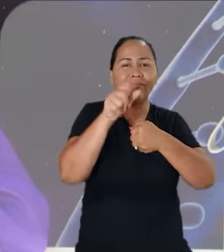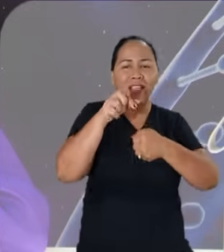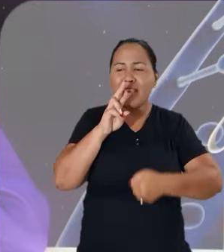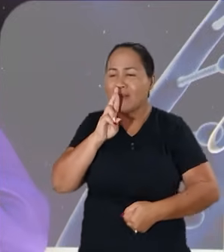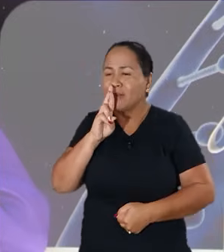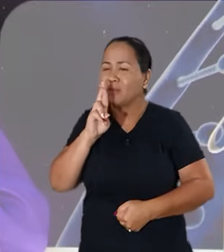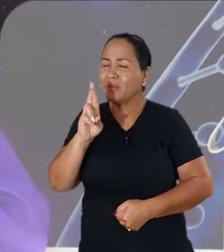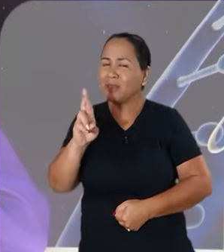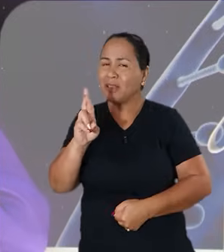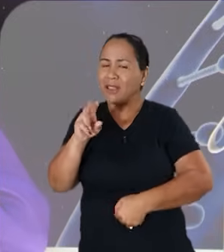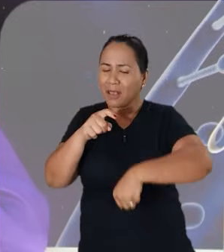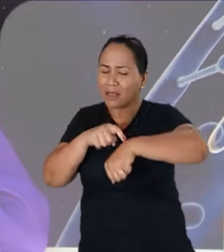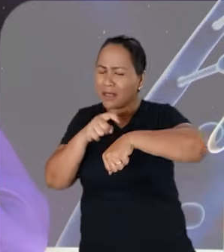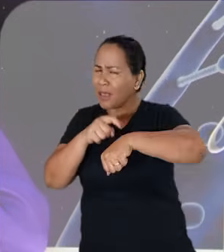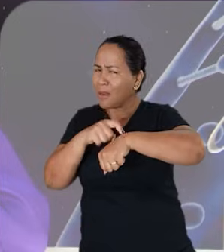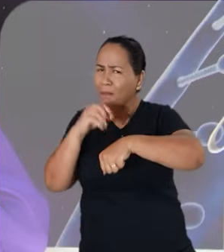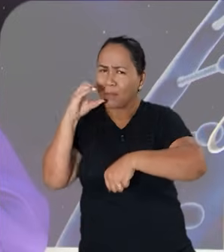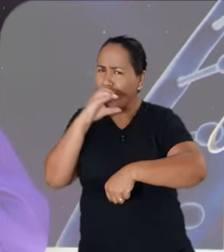é acolher.